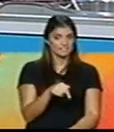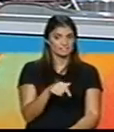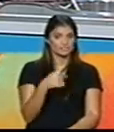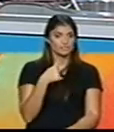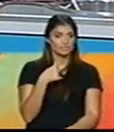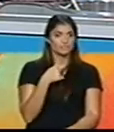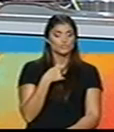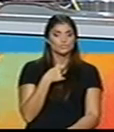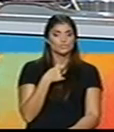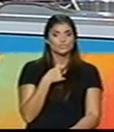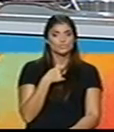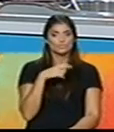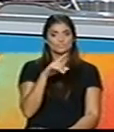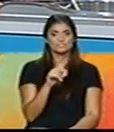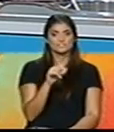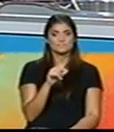Glória Pires. Sim,